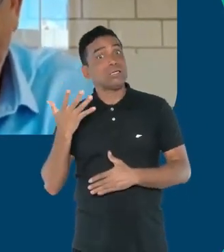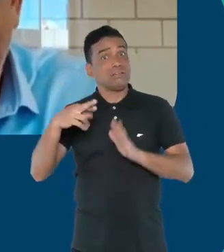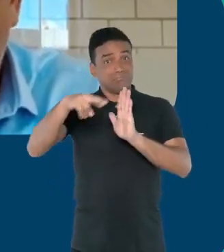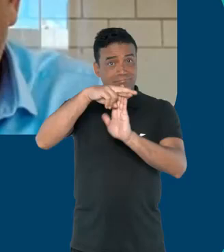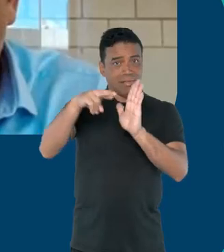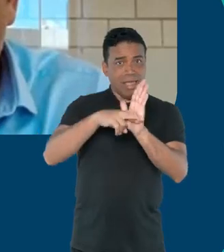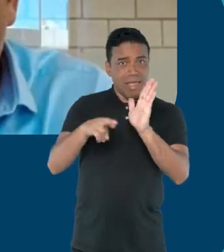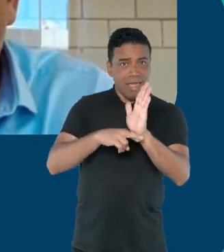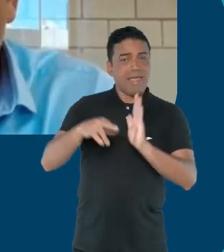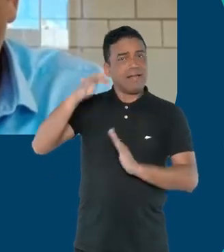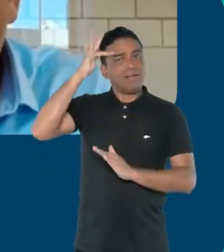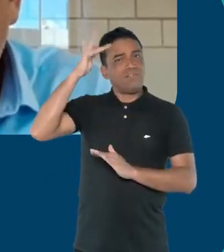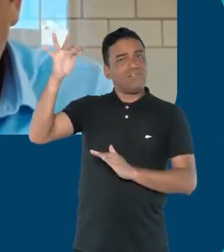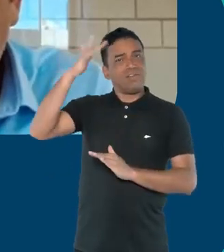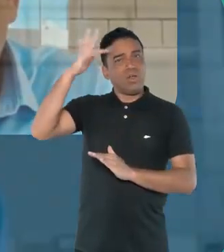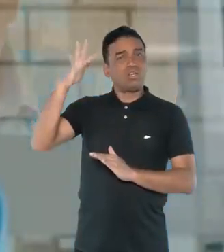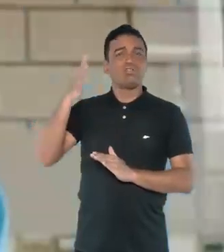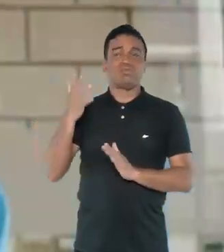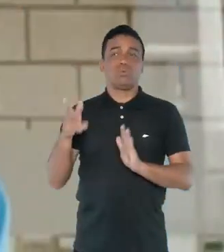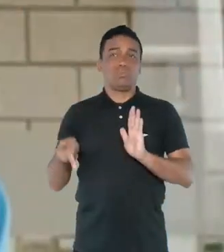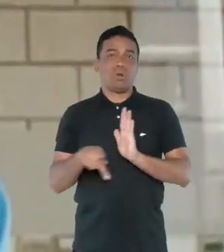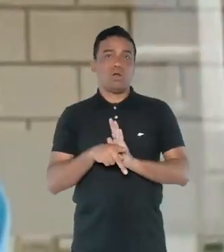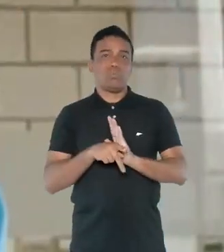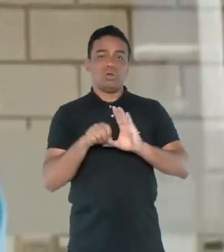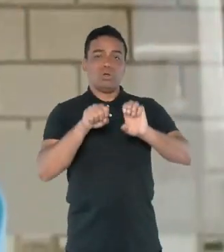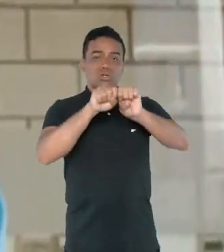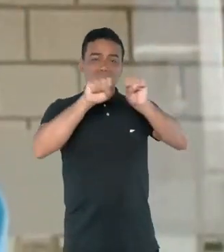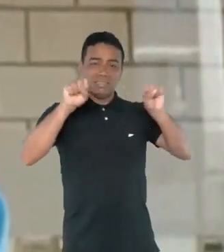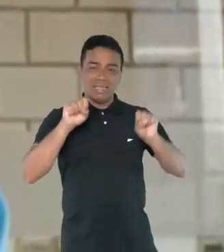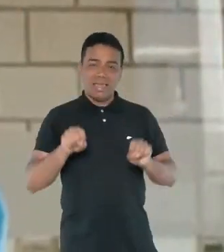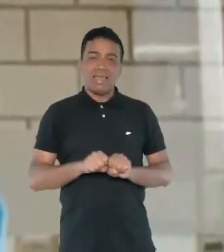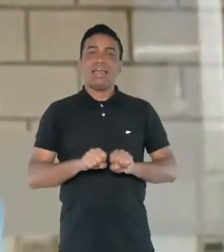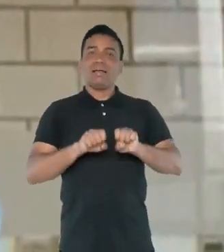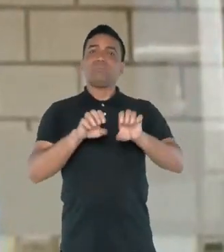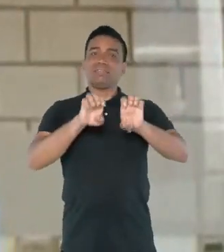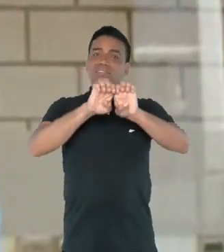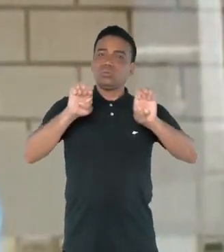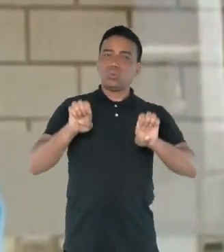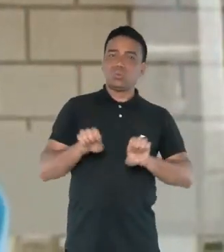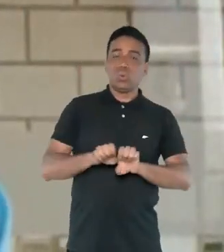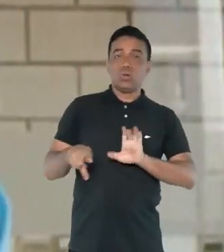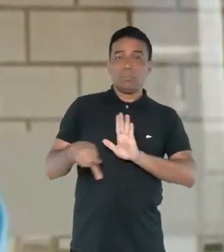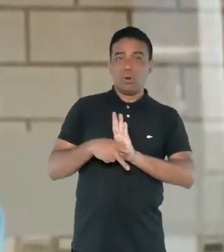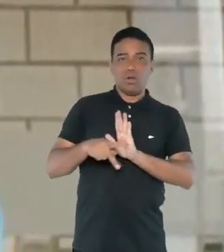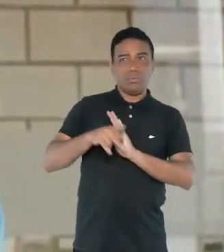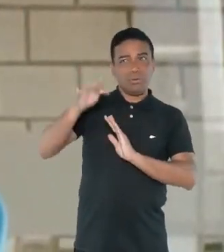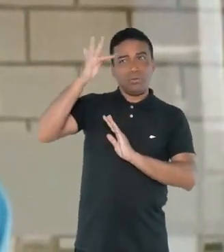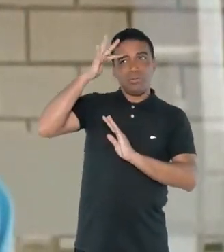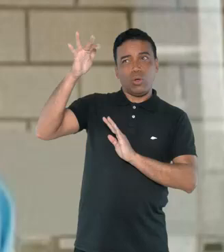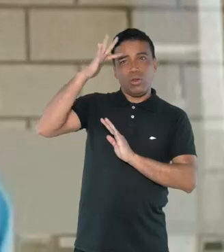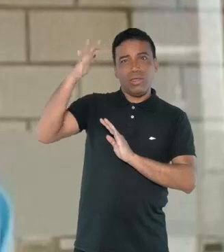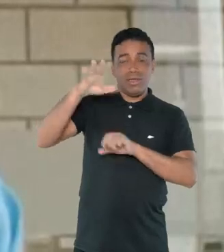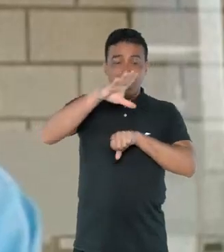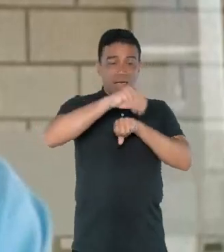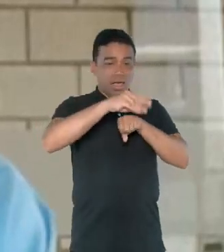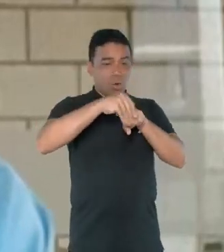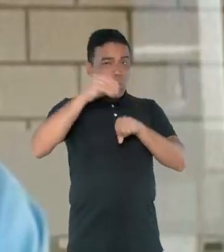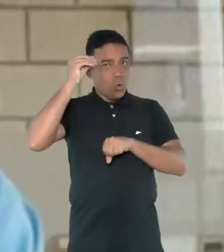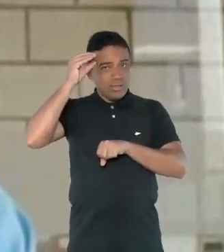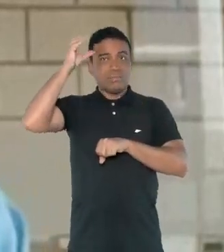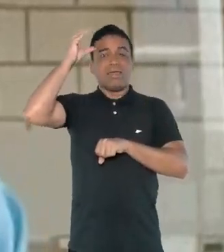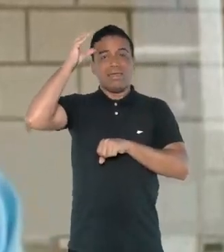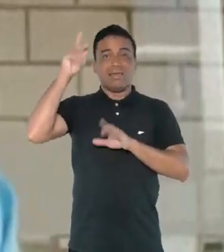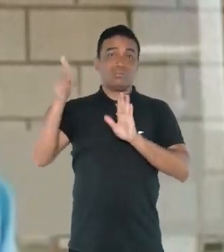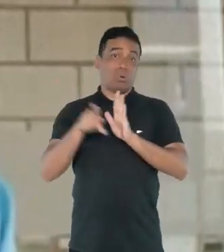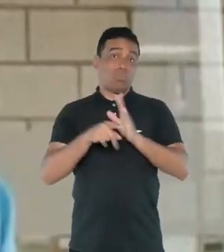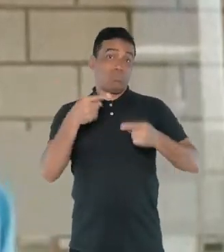filósofos, ao comporem os seus sistemas, eles têm ali a sua teoria do conhecimento, a sua política e a sua